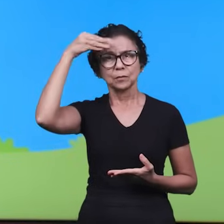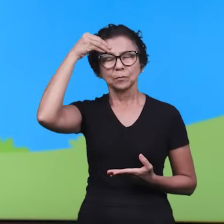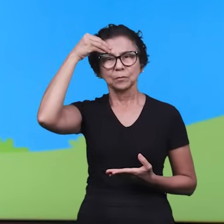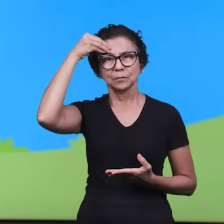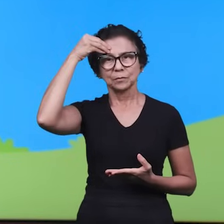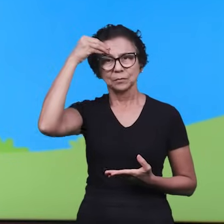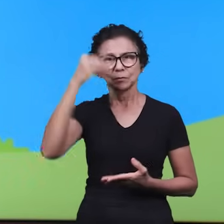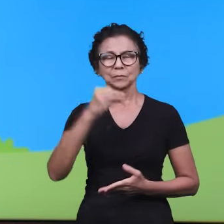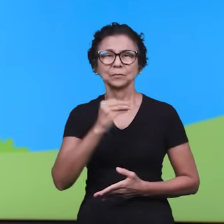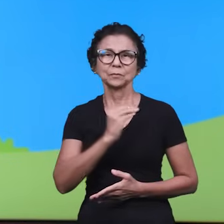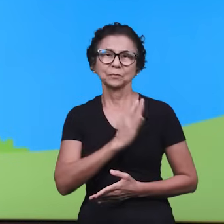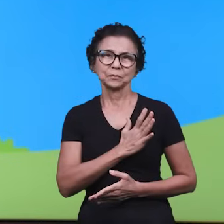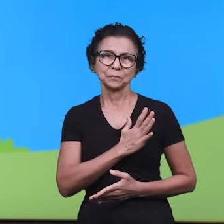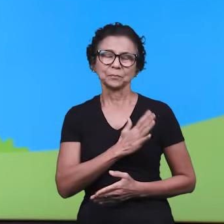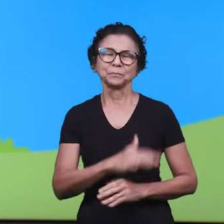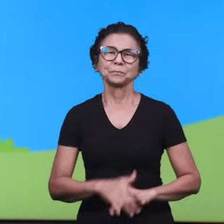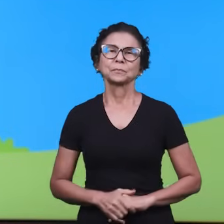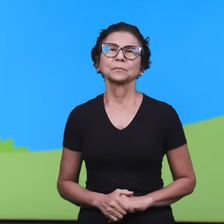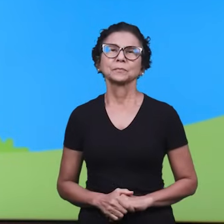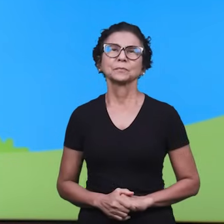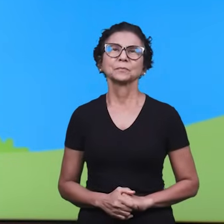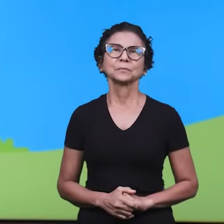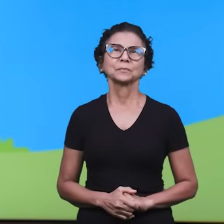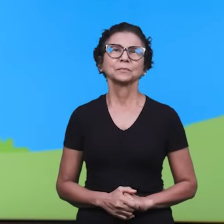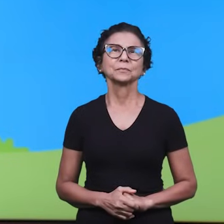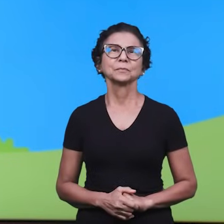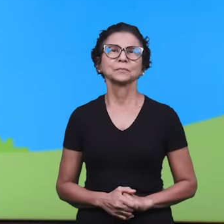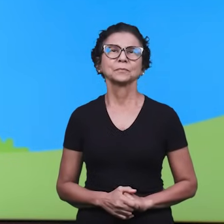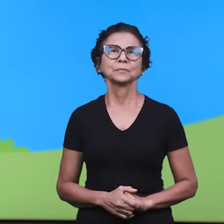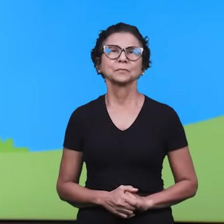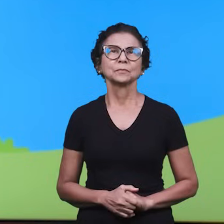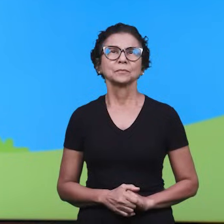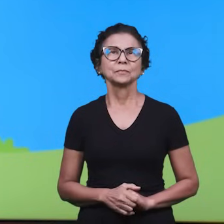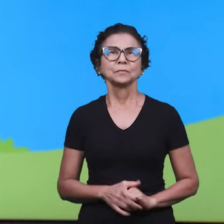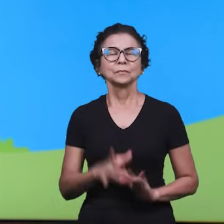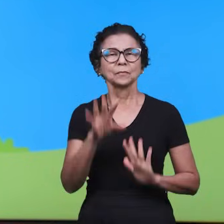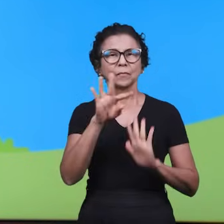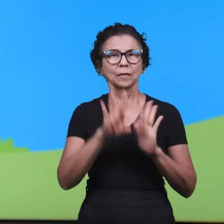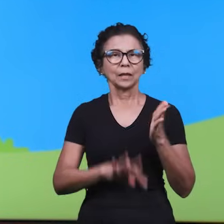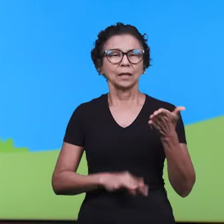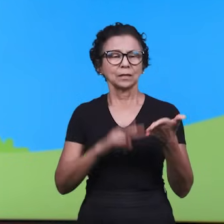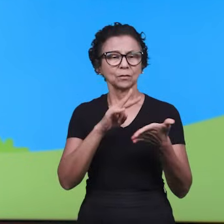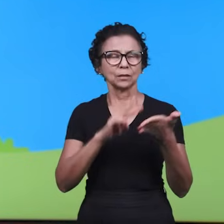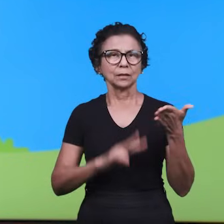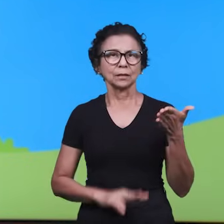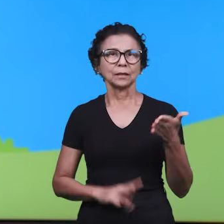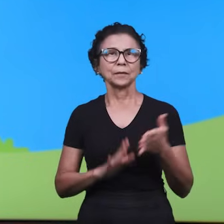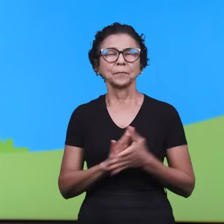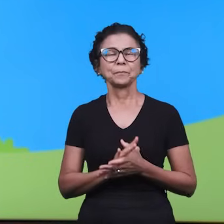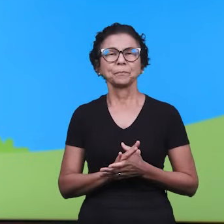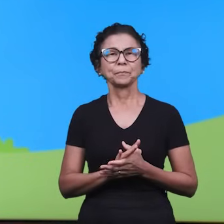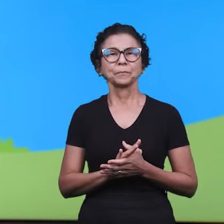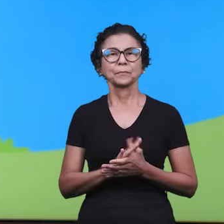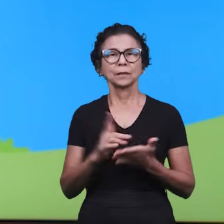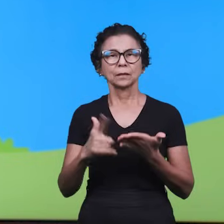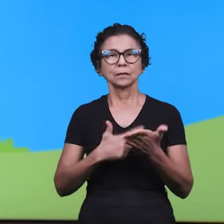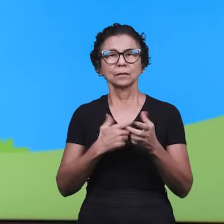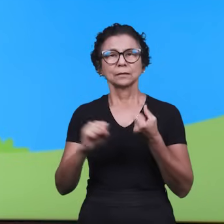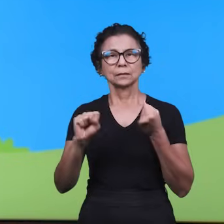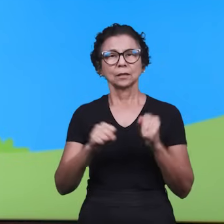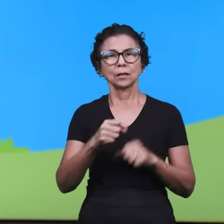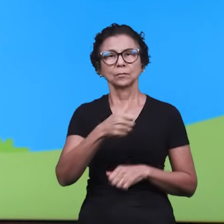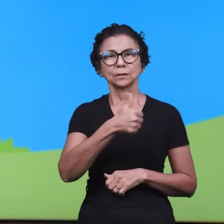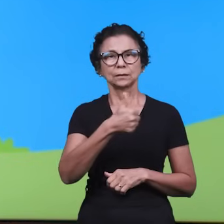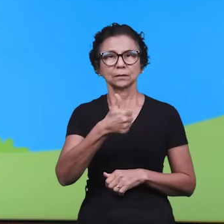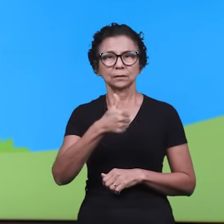nosso coração, na nossa mente. Então nós vamos ler o texto nas nossas Bíblias, que está em